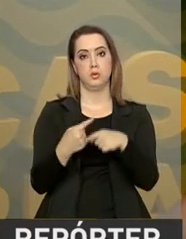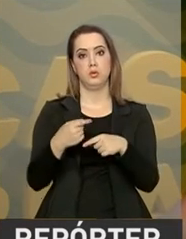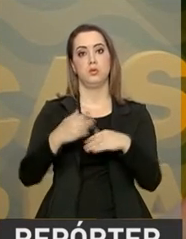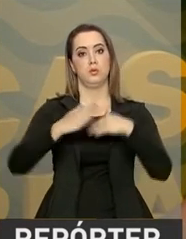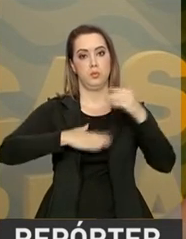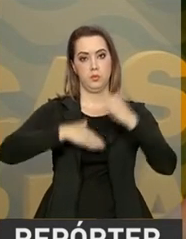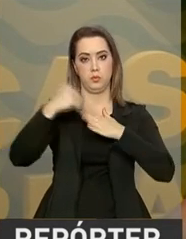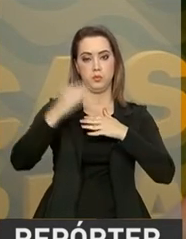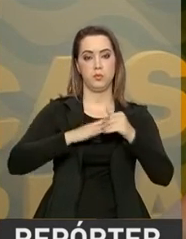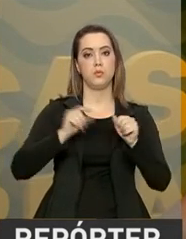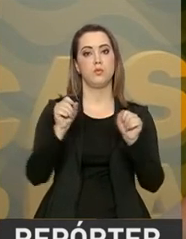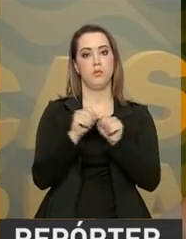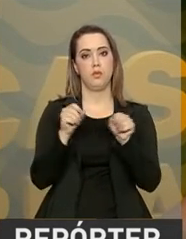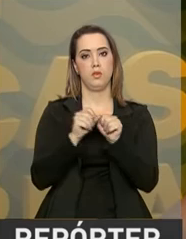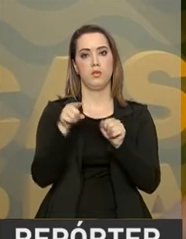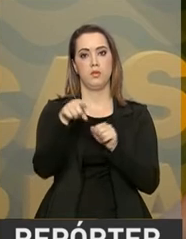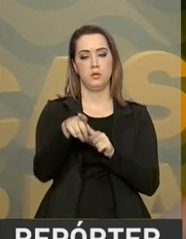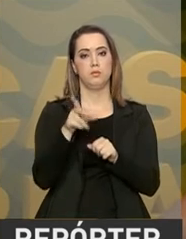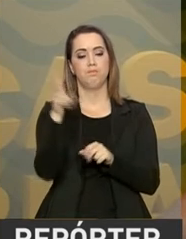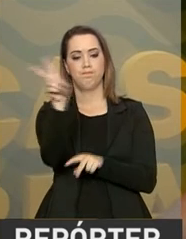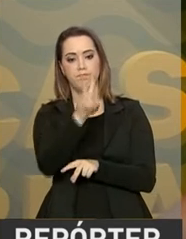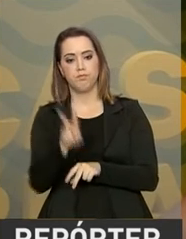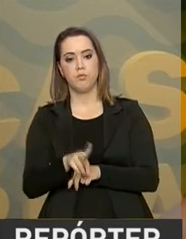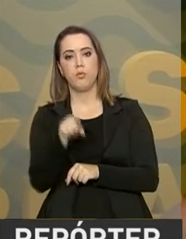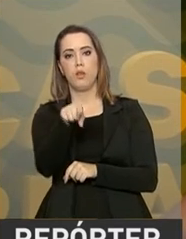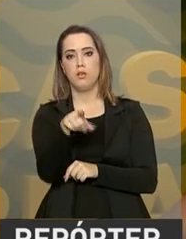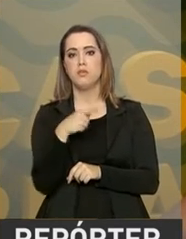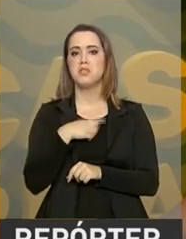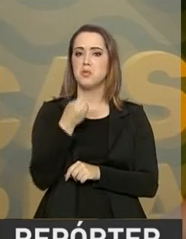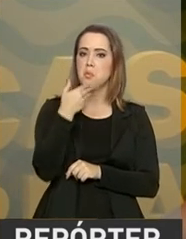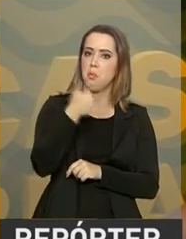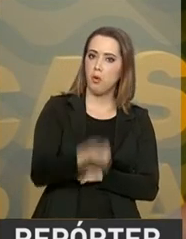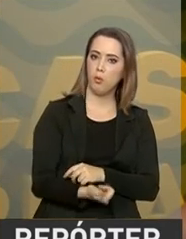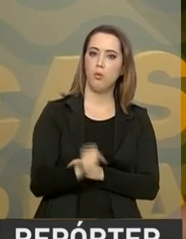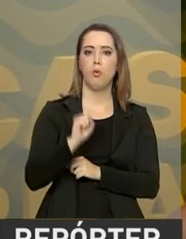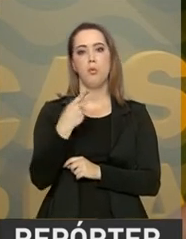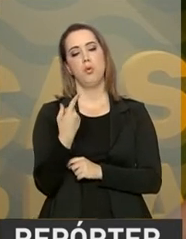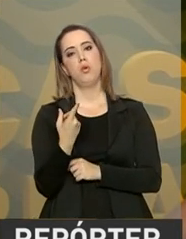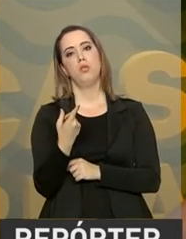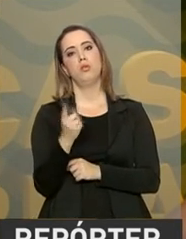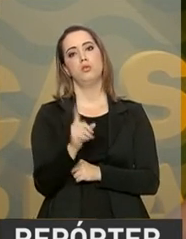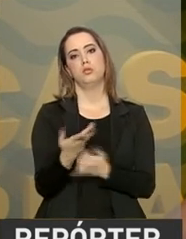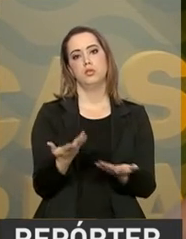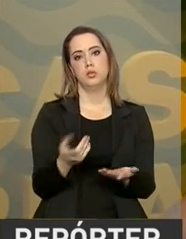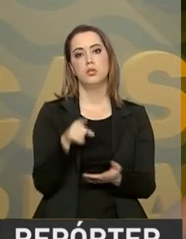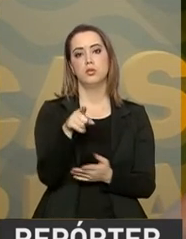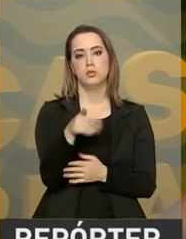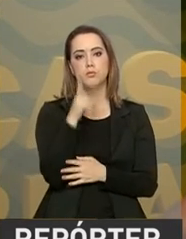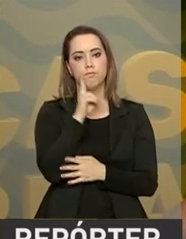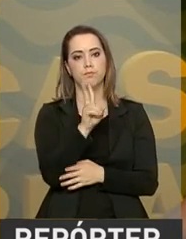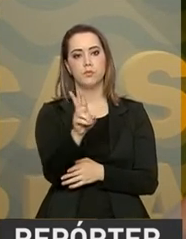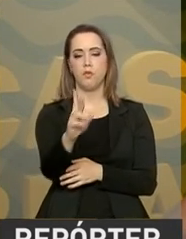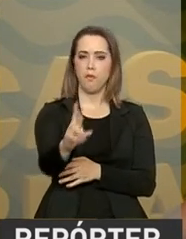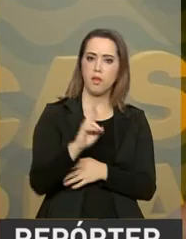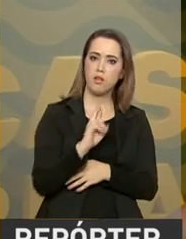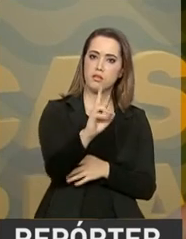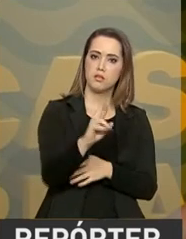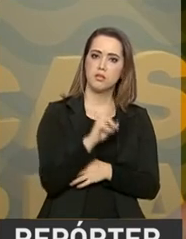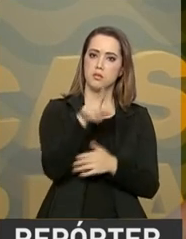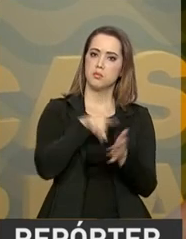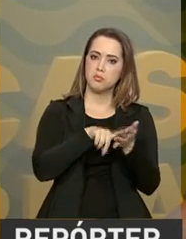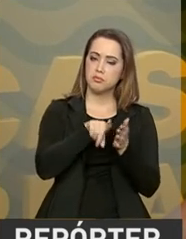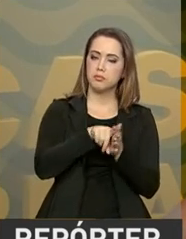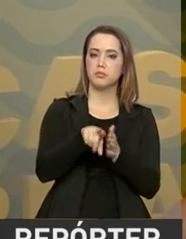que ele possa tomar, ele vai avaliar se essas ações tiveram resultados positivos ou não, a partir dos resultados que esse sistema